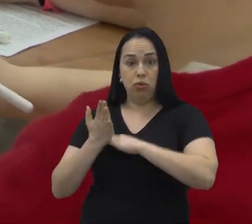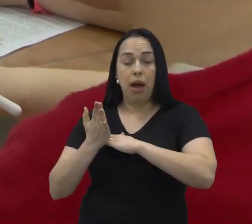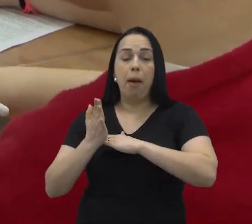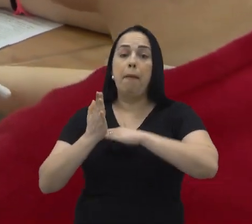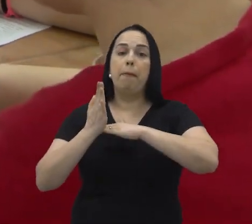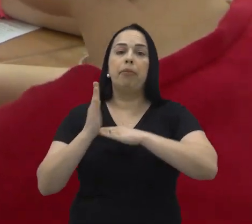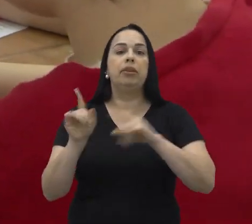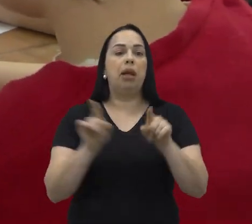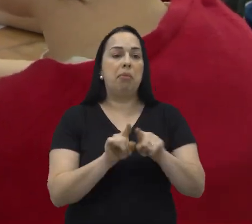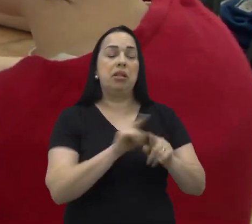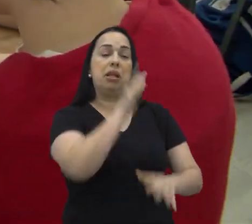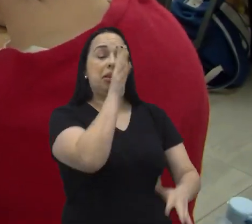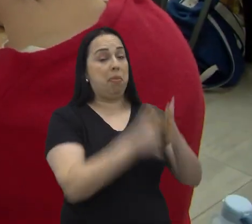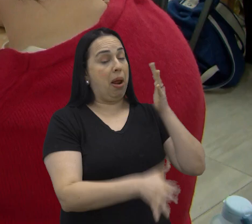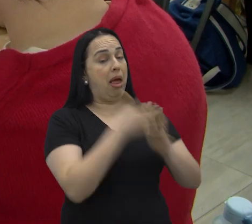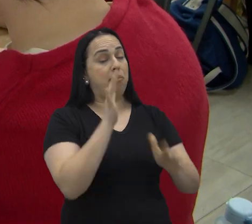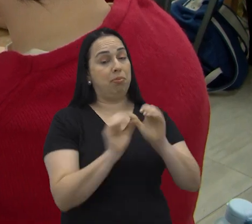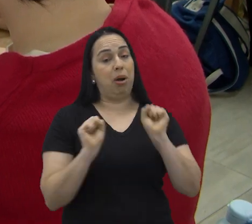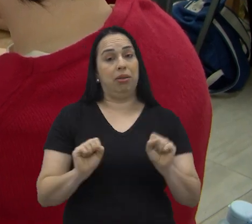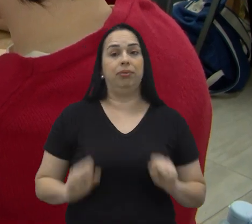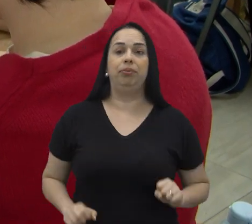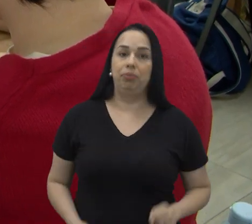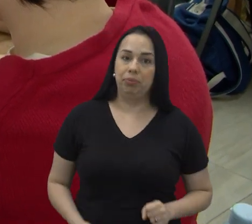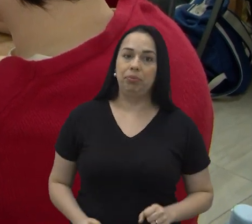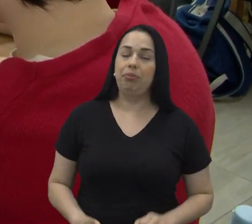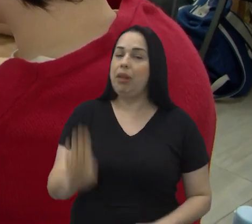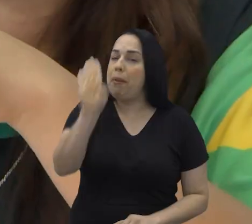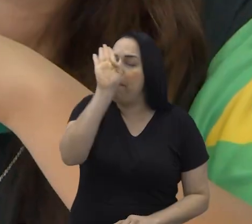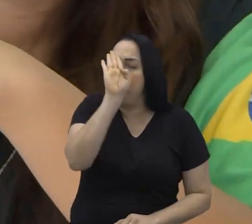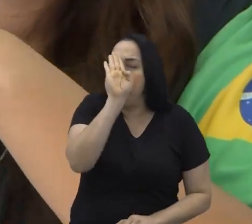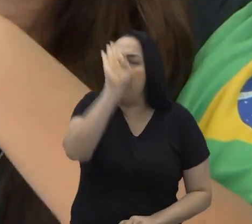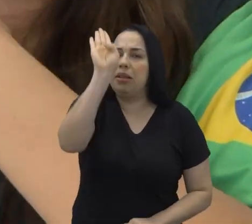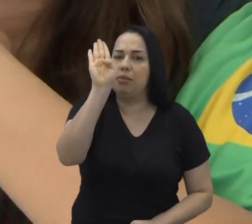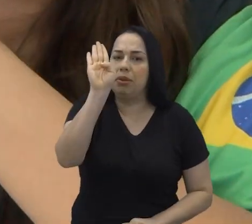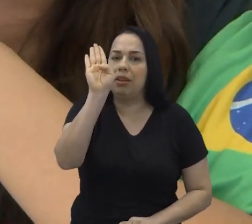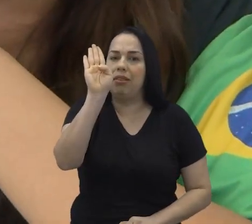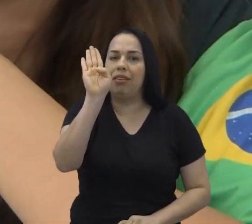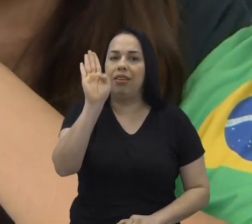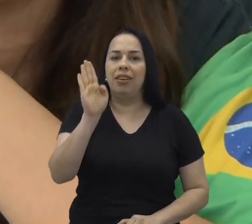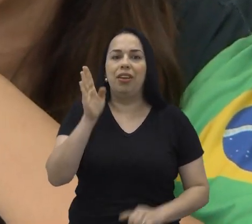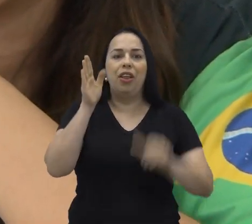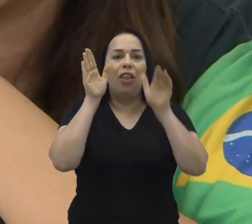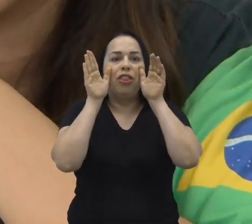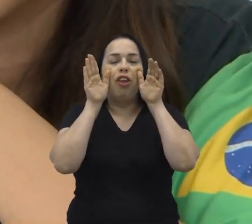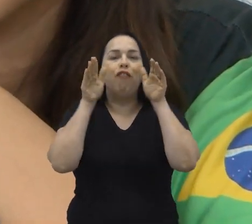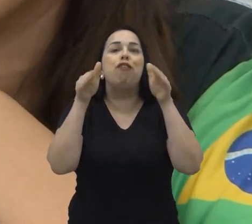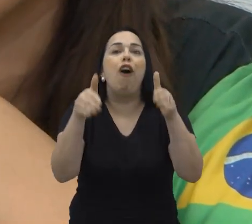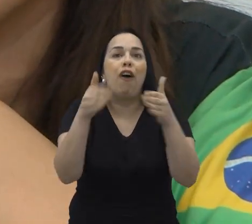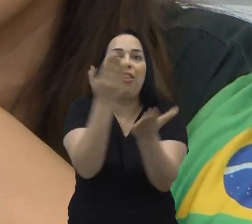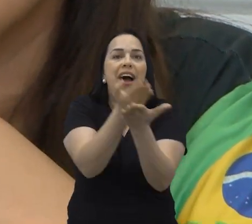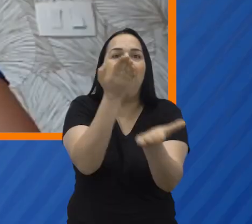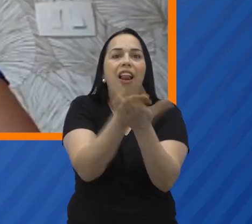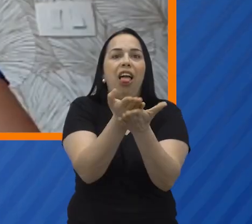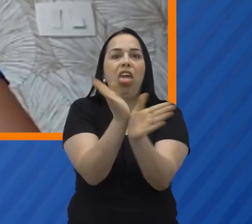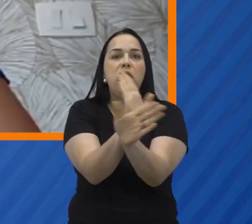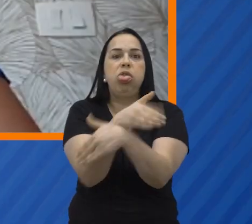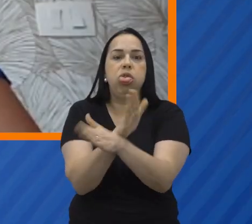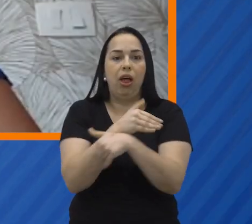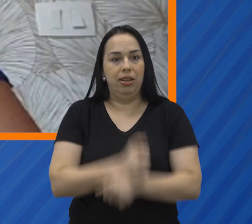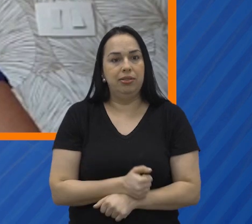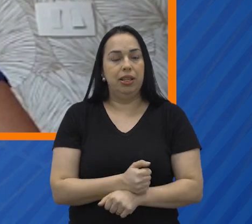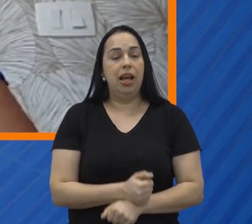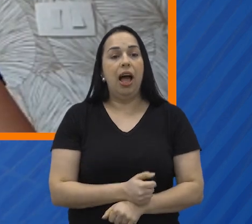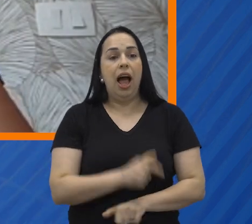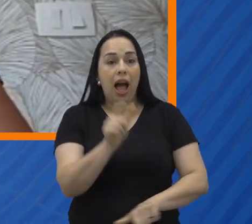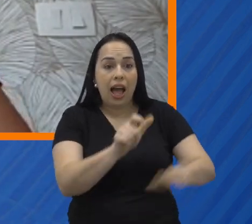ser um auxílio para o aluno, como também pode atrapalhá-lo, principalmente na concentração. As crianças,